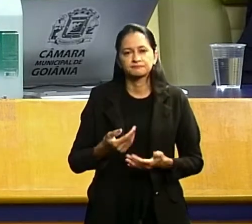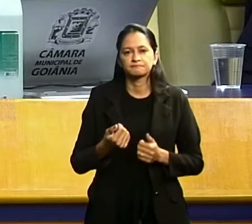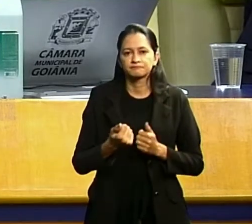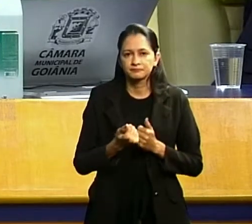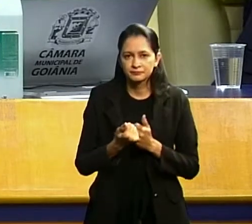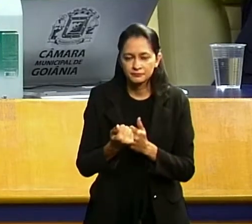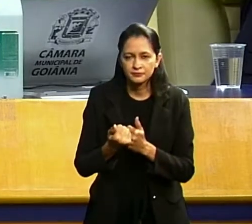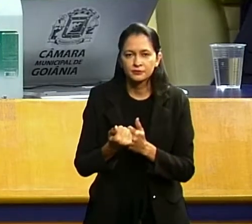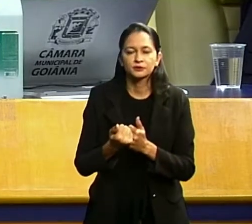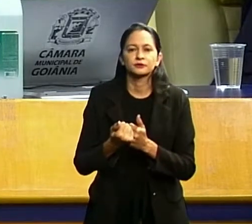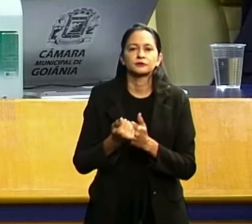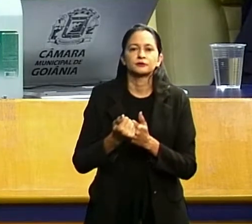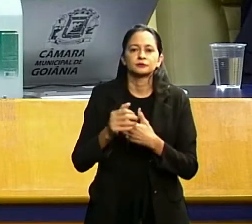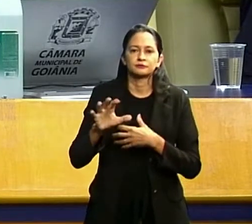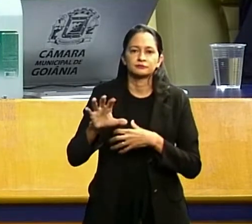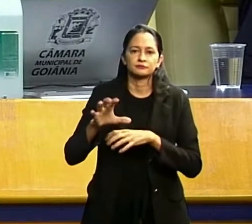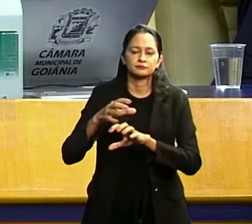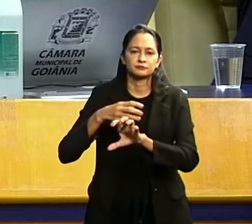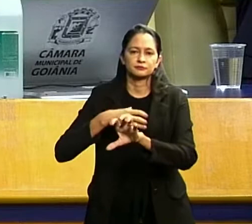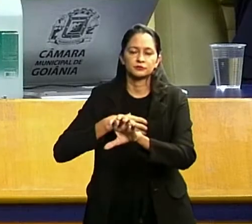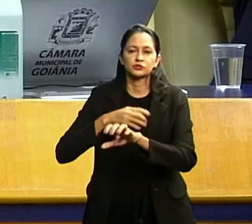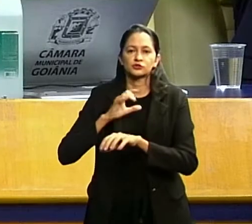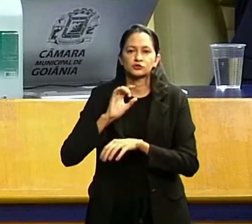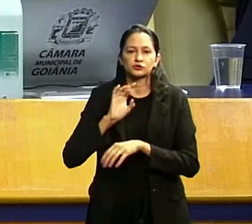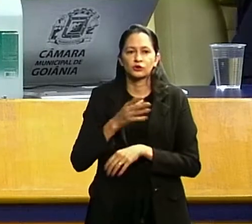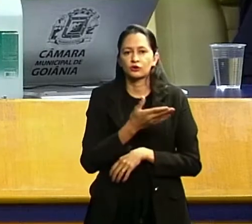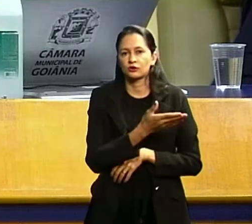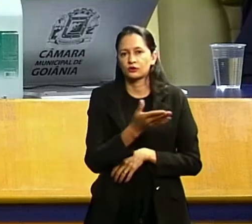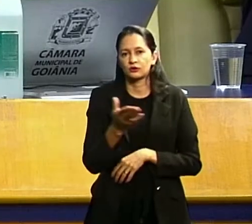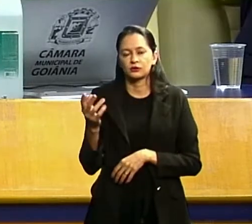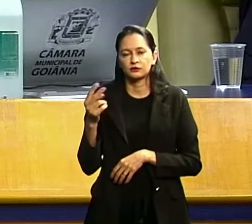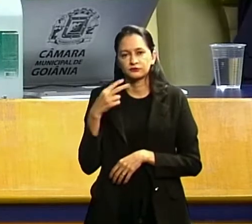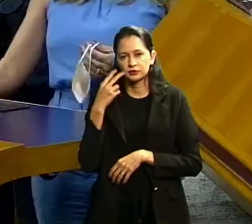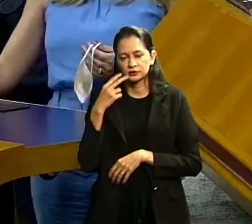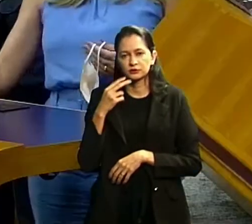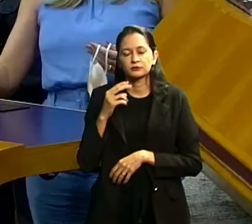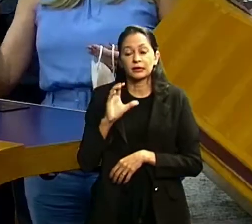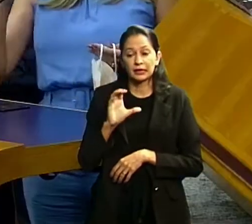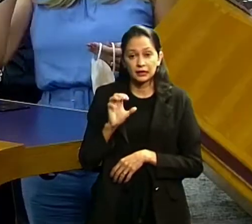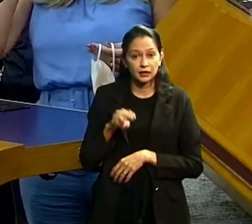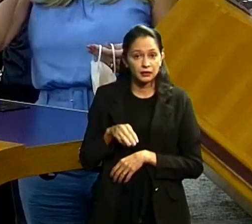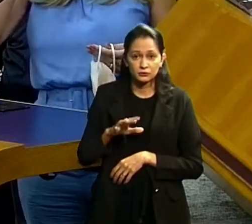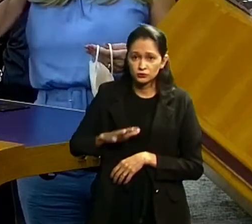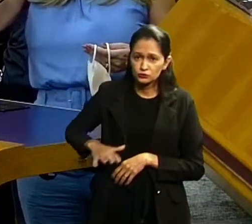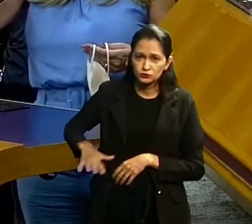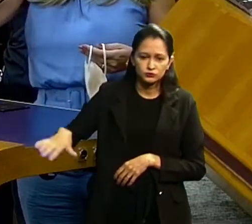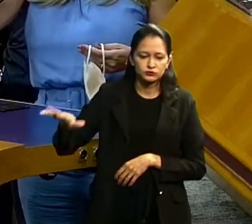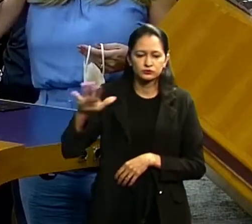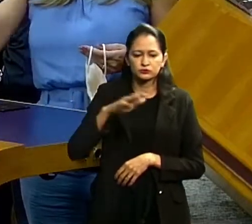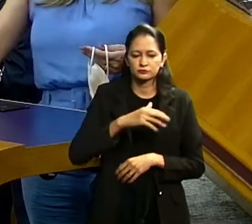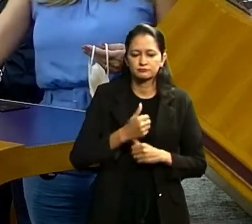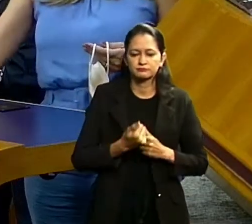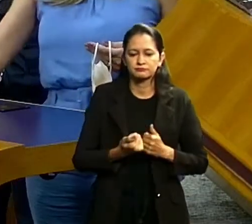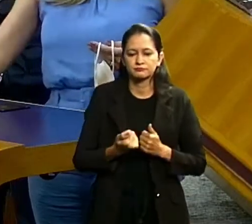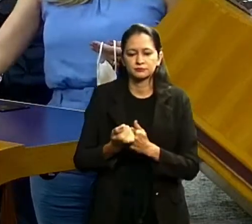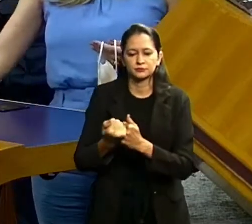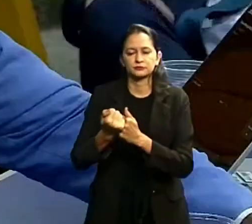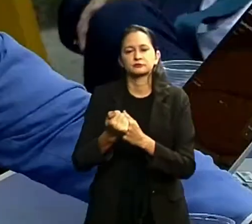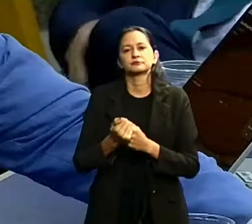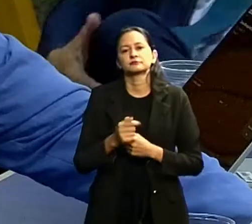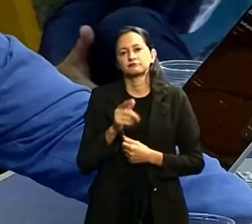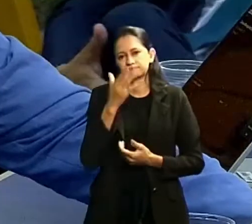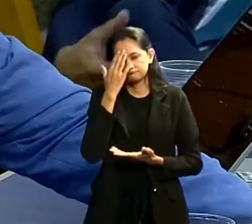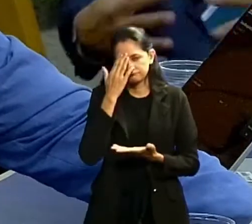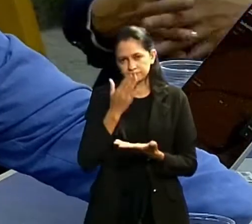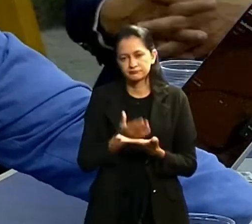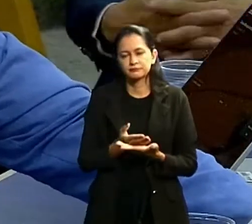apoio e a solidariedade não só dos vereadores, como também da casa. Em nome da casa, pode ter certeza